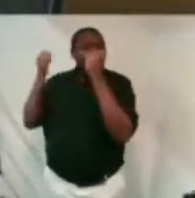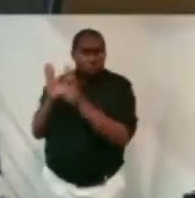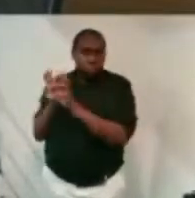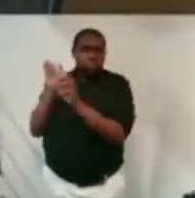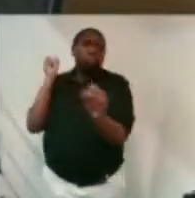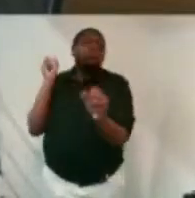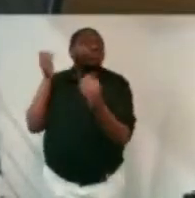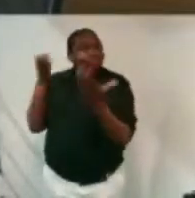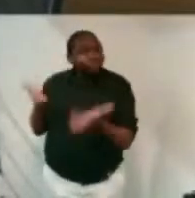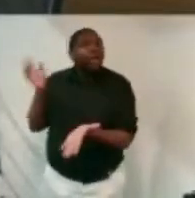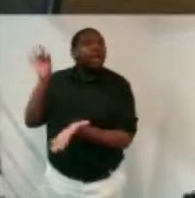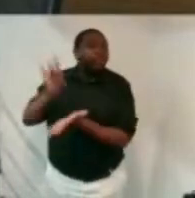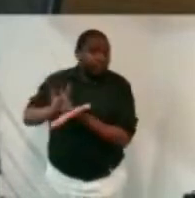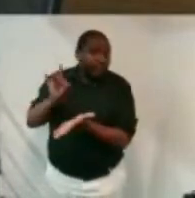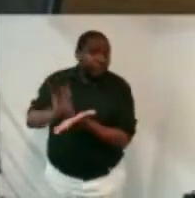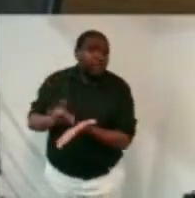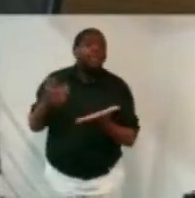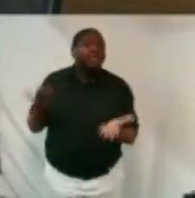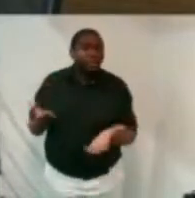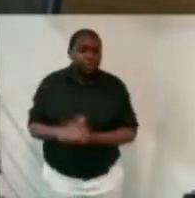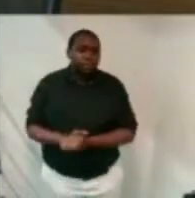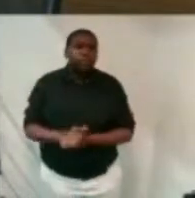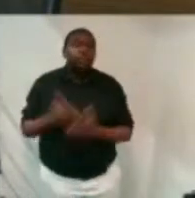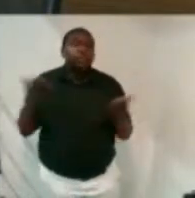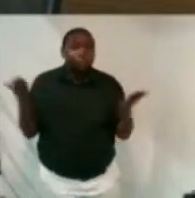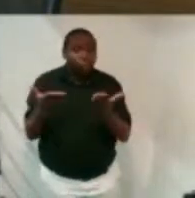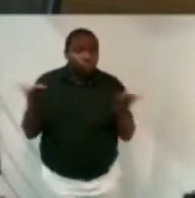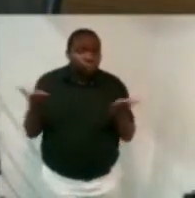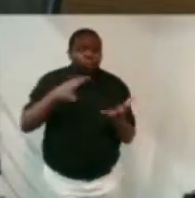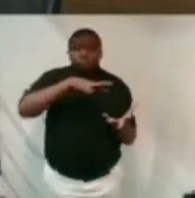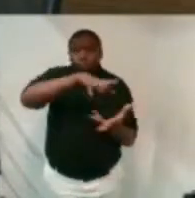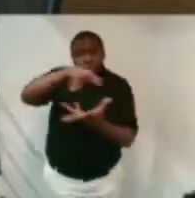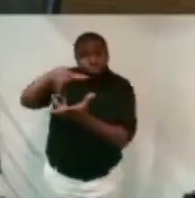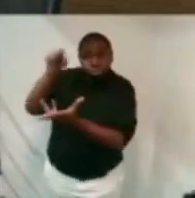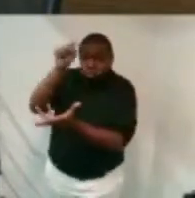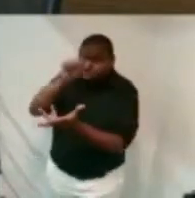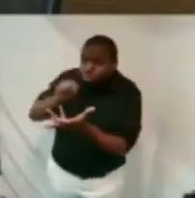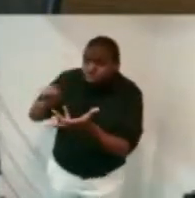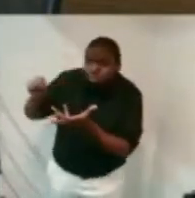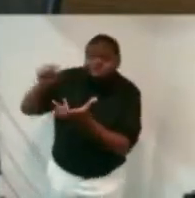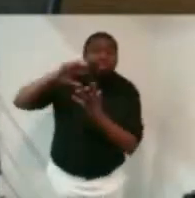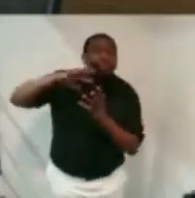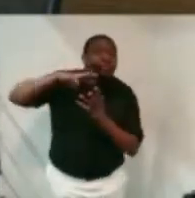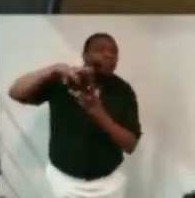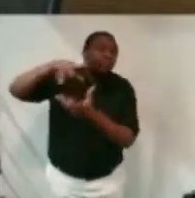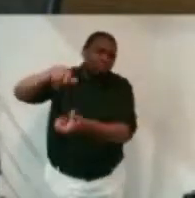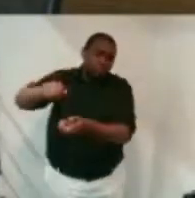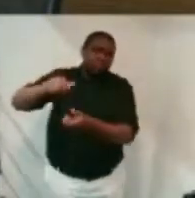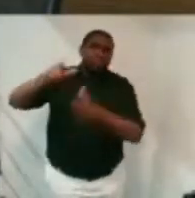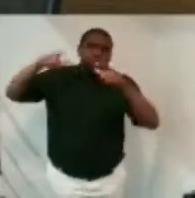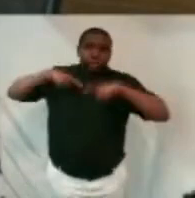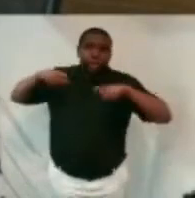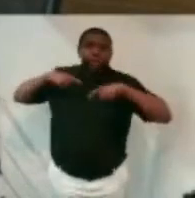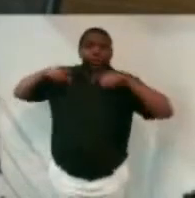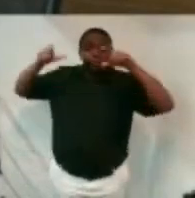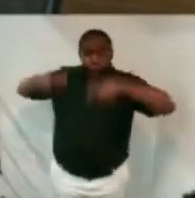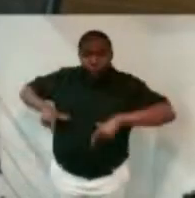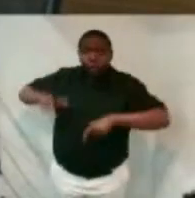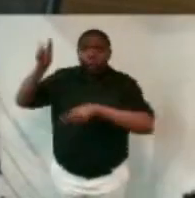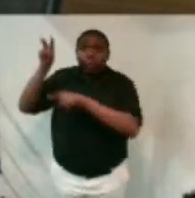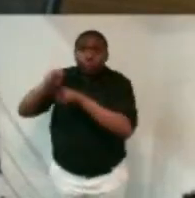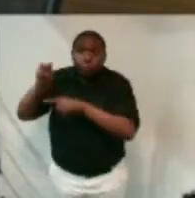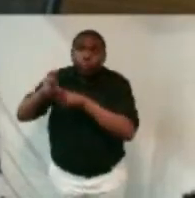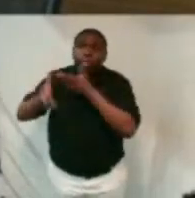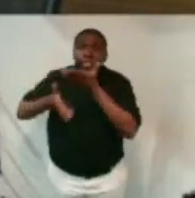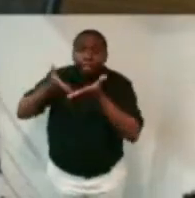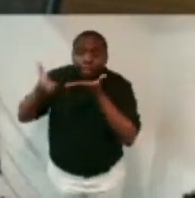verdade. Hoje, em todo o mundo, onde é bem cuidada essa questão do tratamento